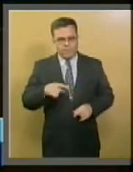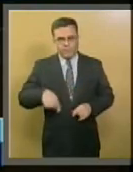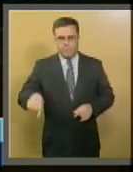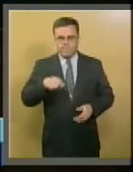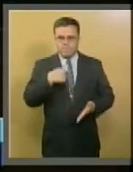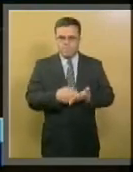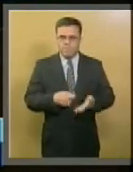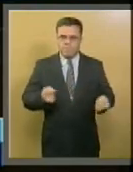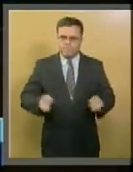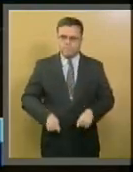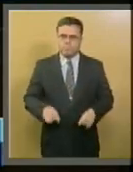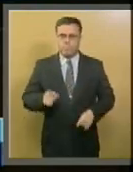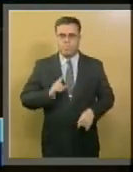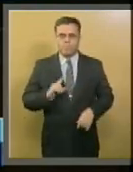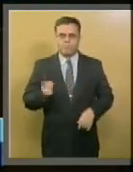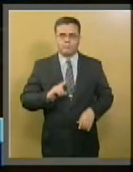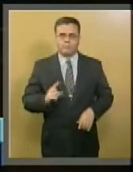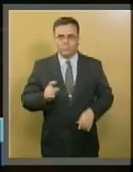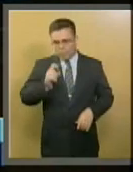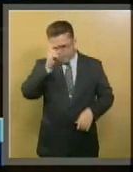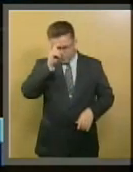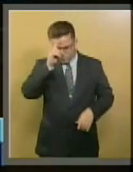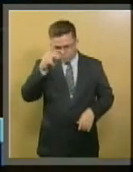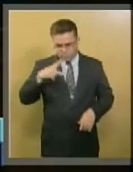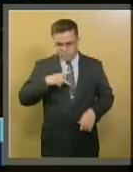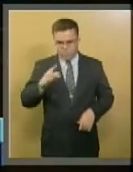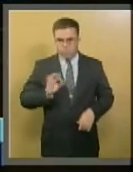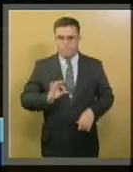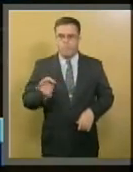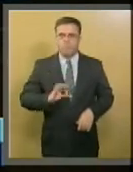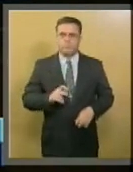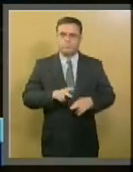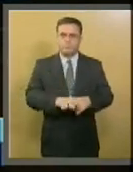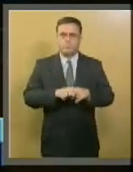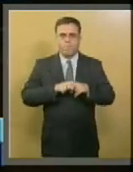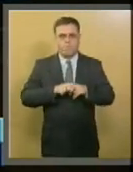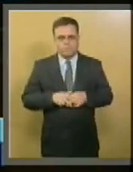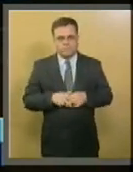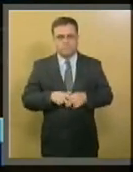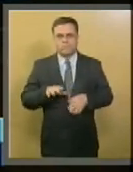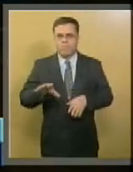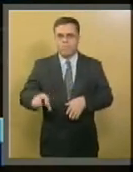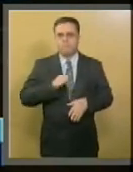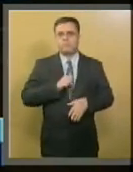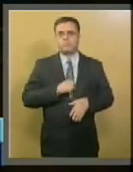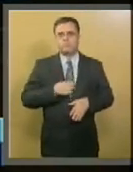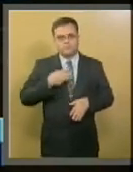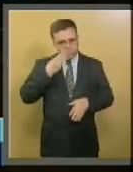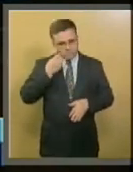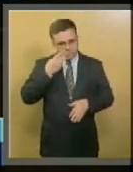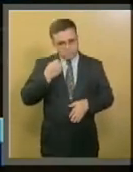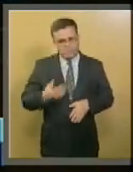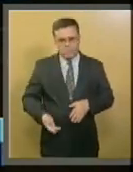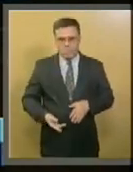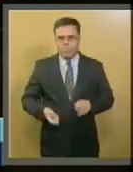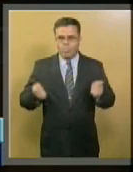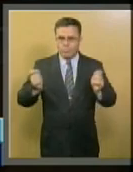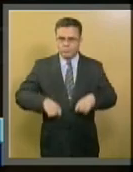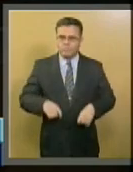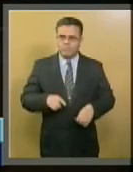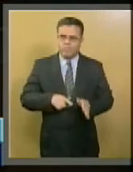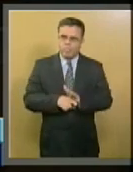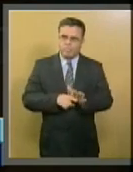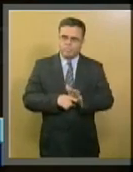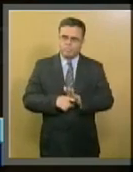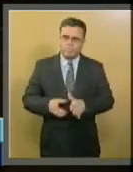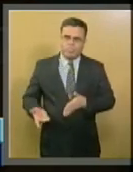como pagar os custos de uma clínica particular. Quem resgata um cachorro ou um gatinho na rua também tem direito à consulta.